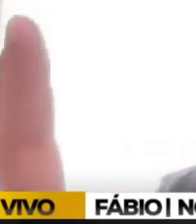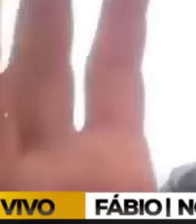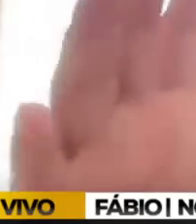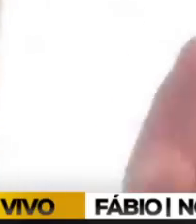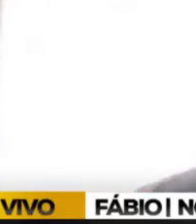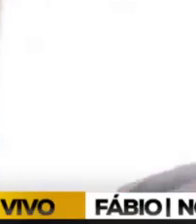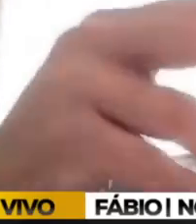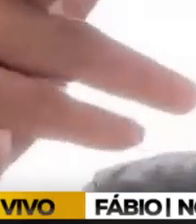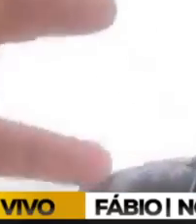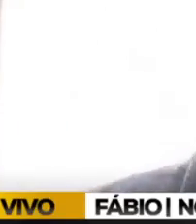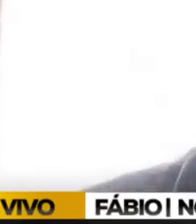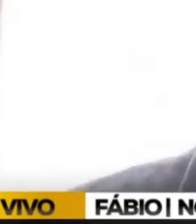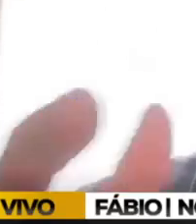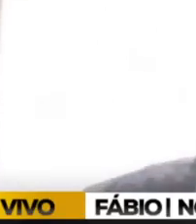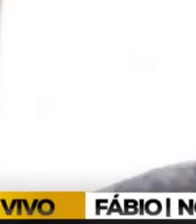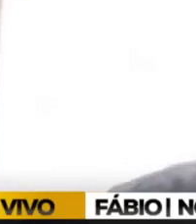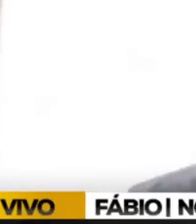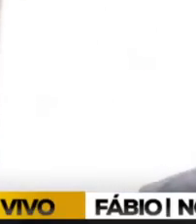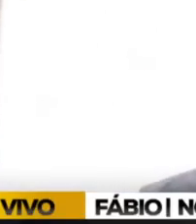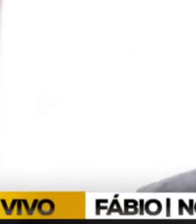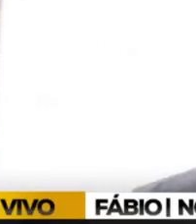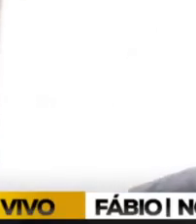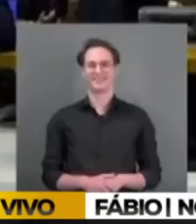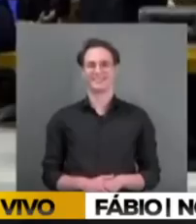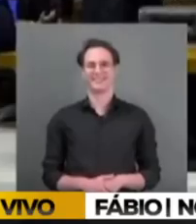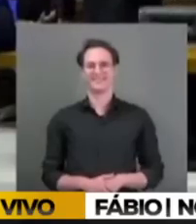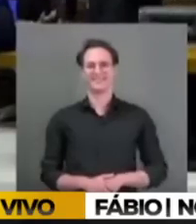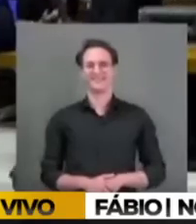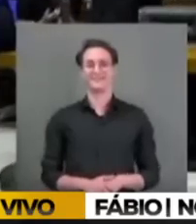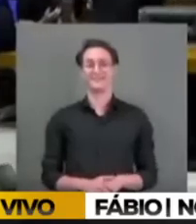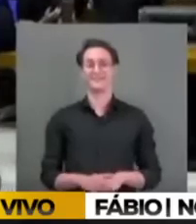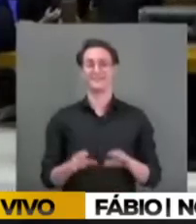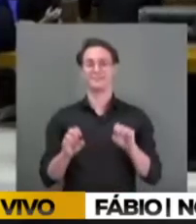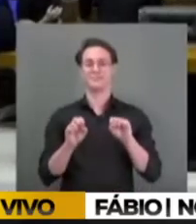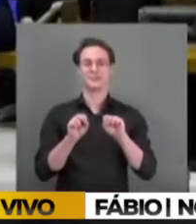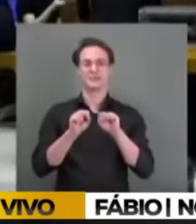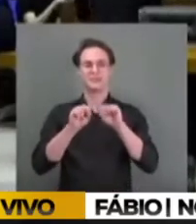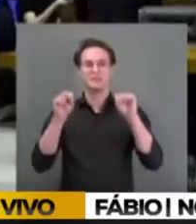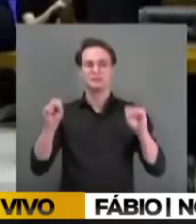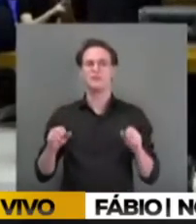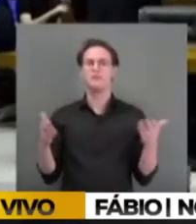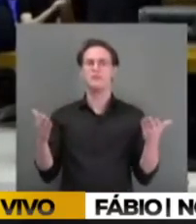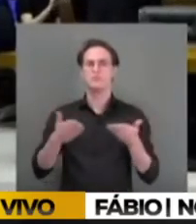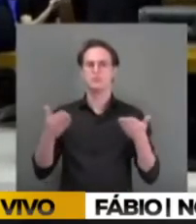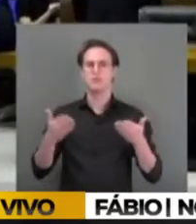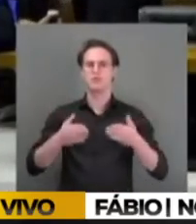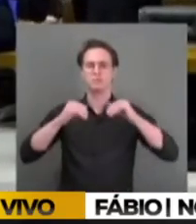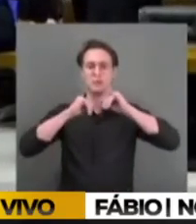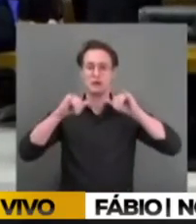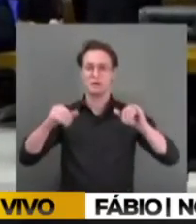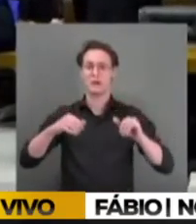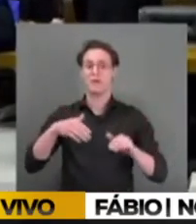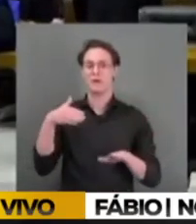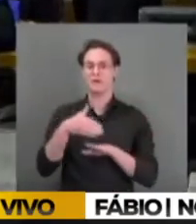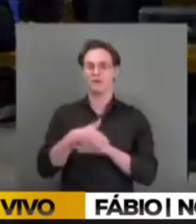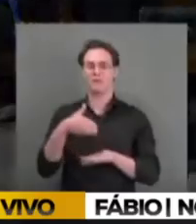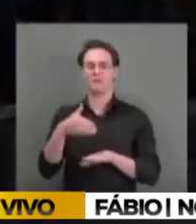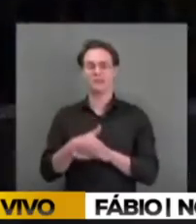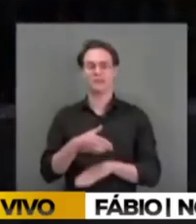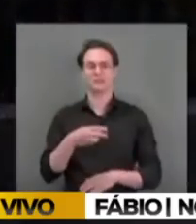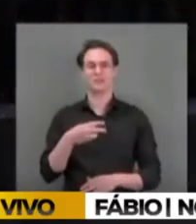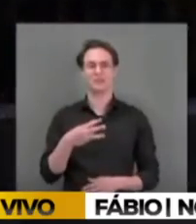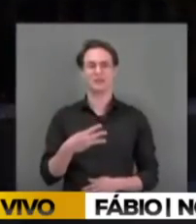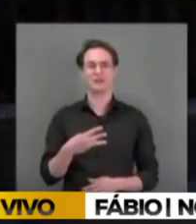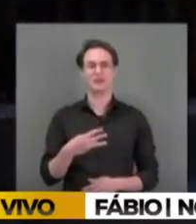todos nós, é o começo de uma grande vitória. O sistema acusa a participação de 306